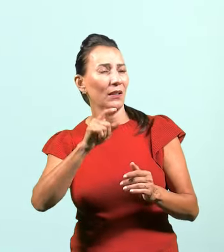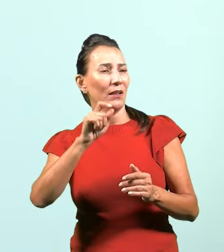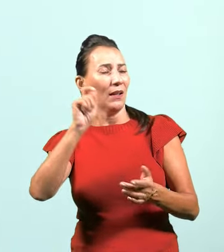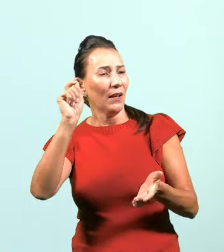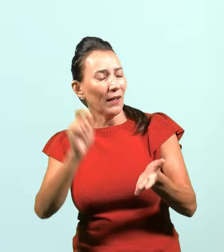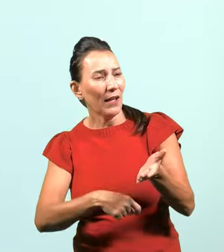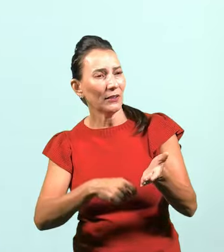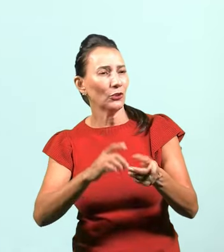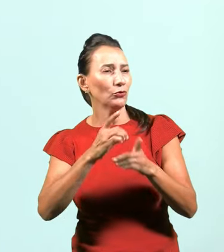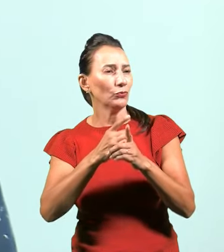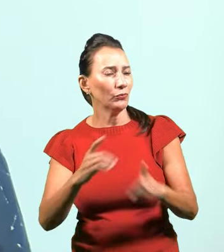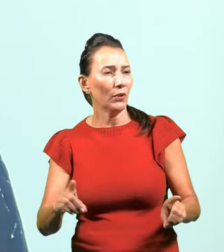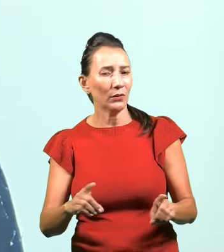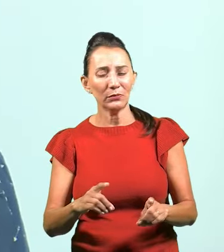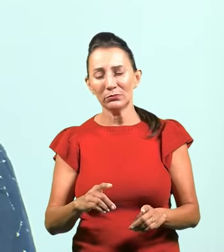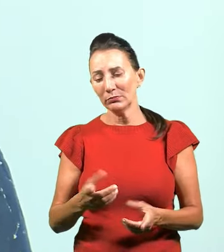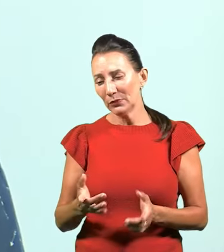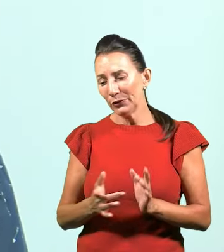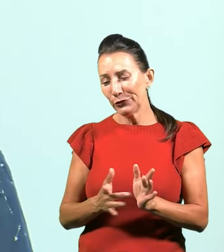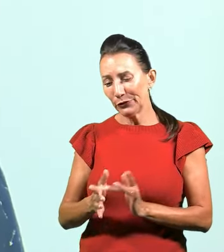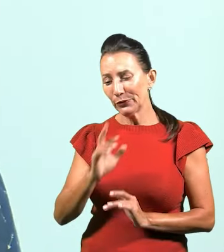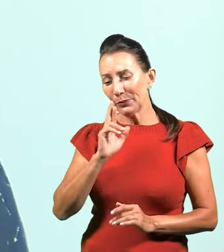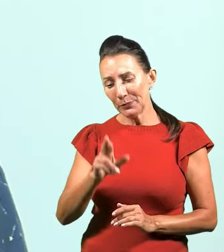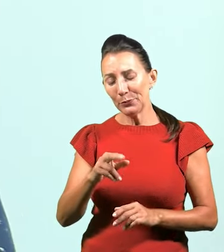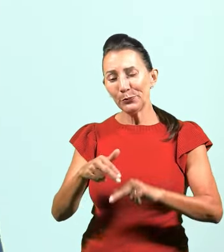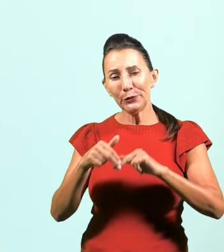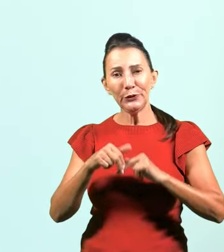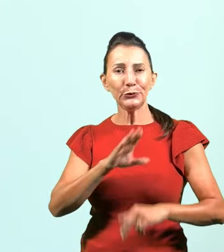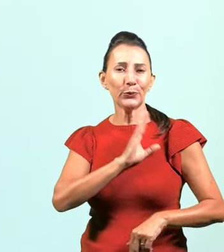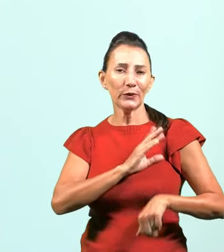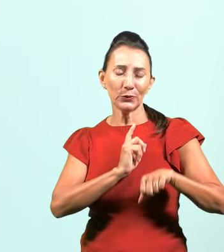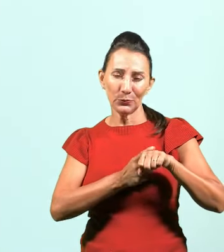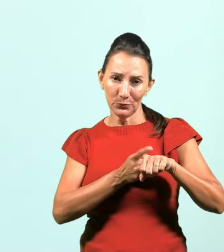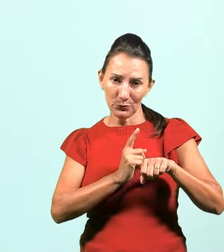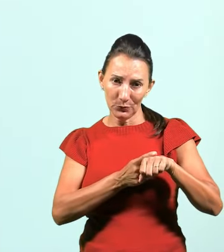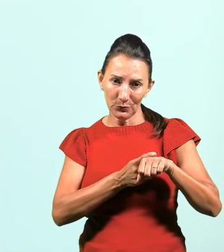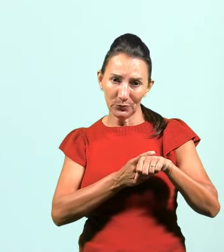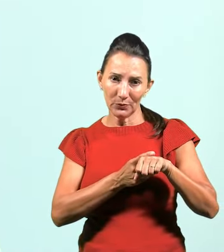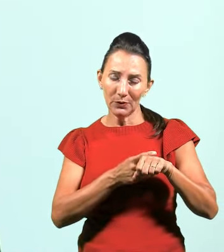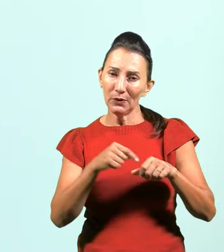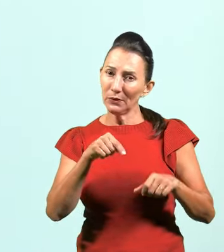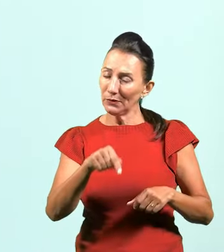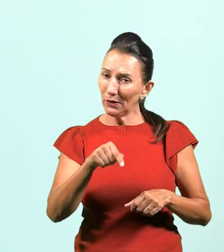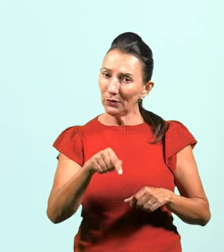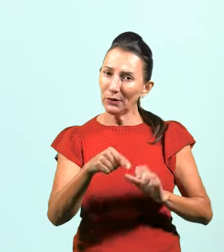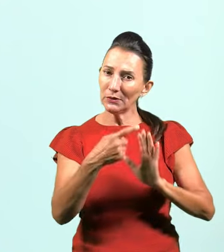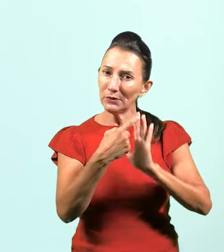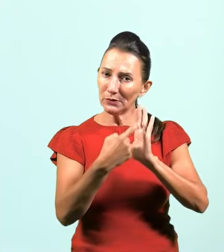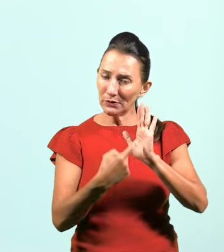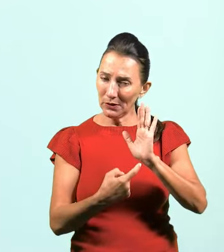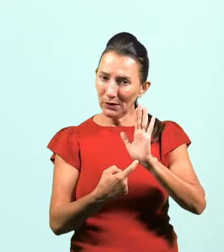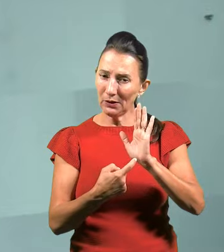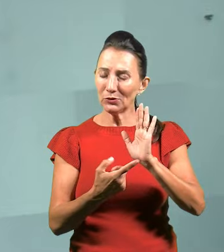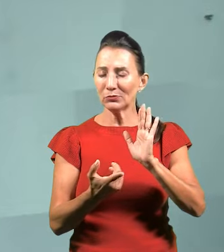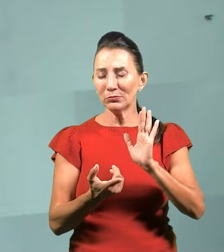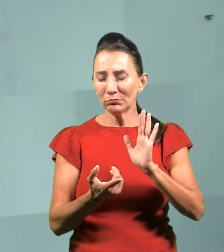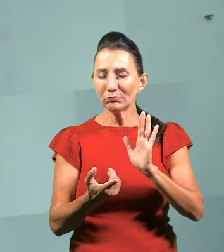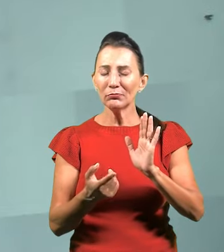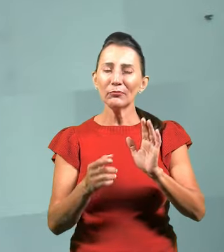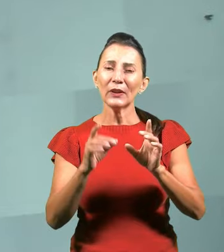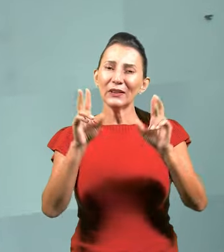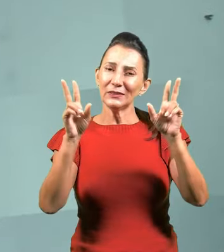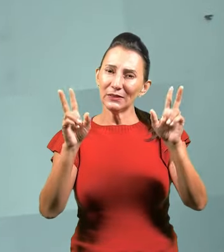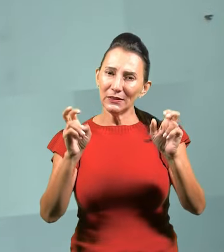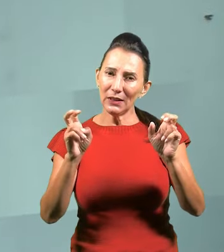coração. Mas não é assim desde o princípio. E aí eu coloco aqui nesse livro